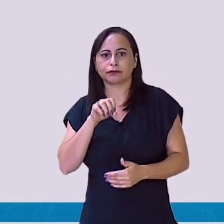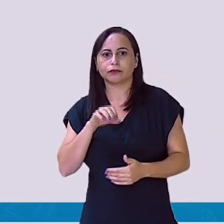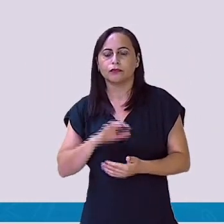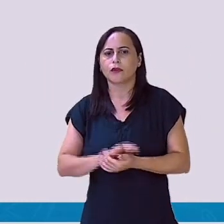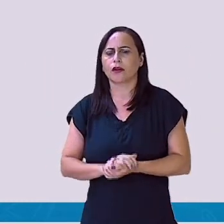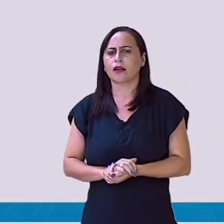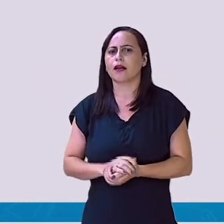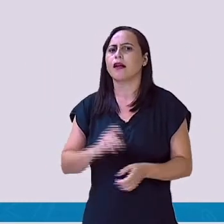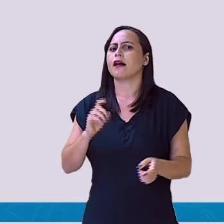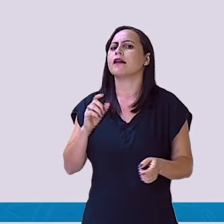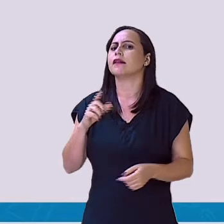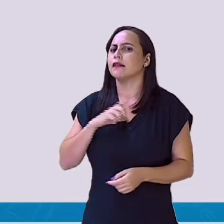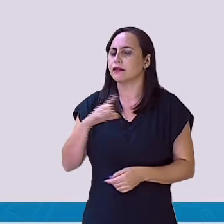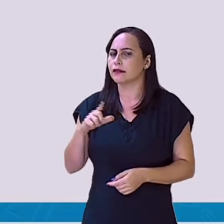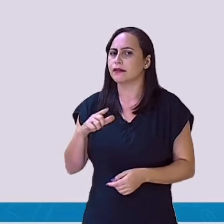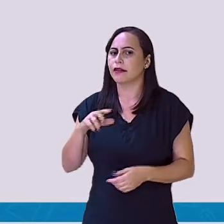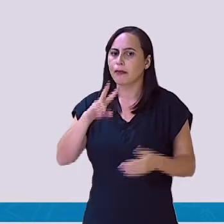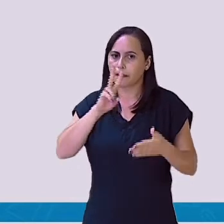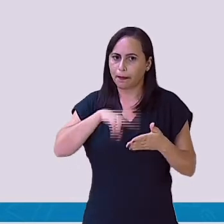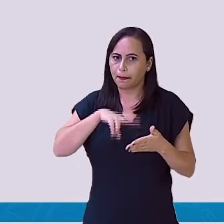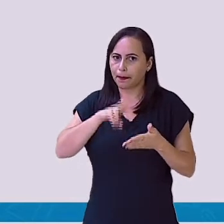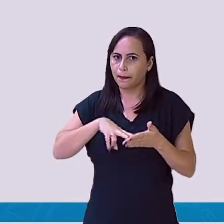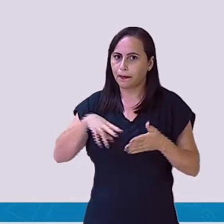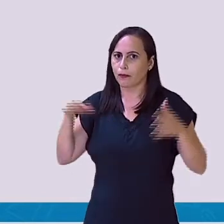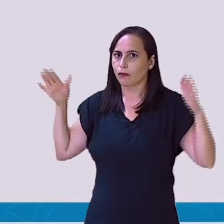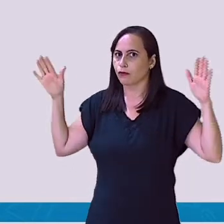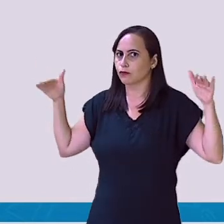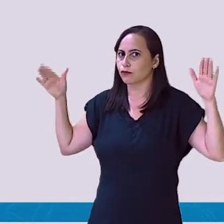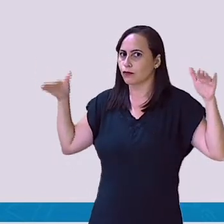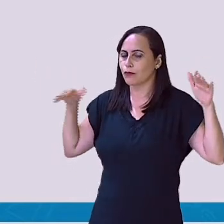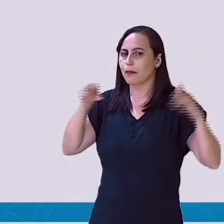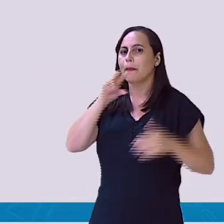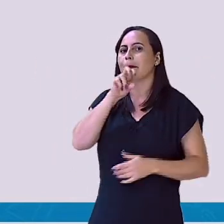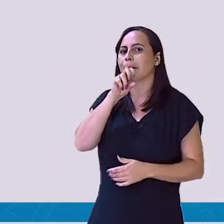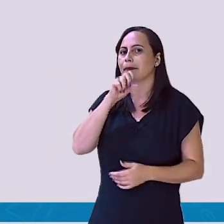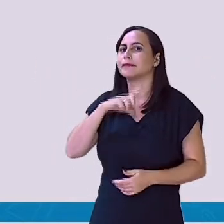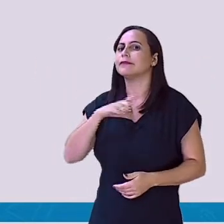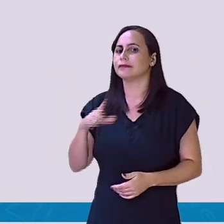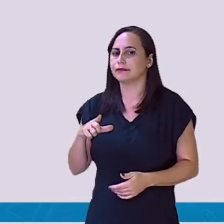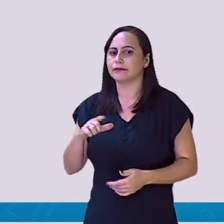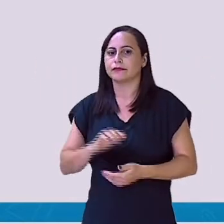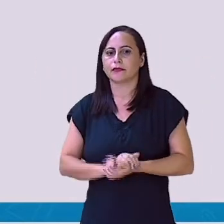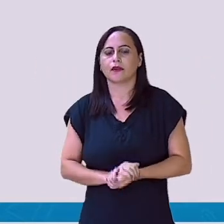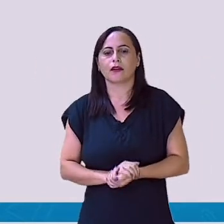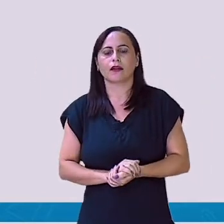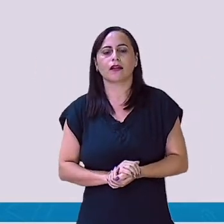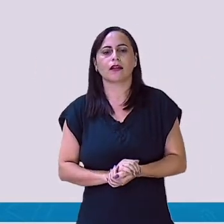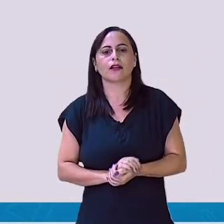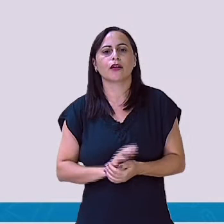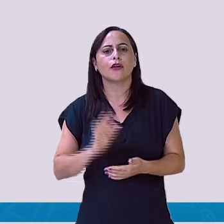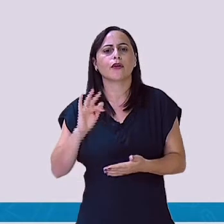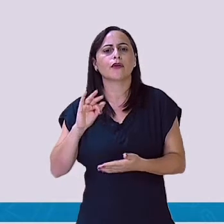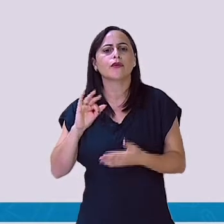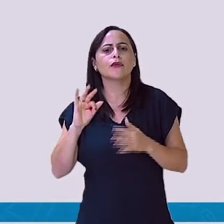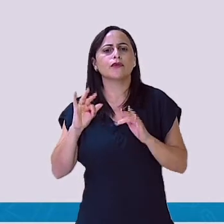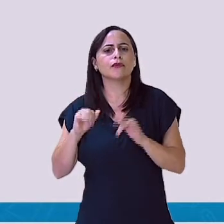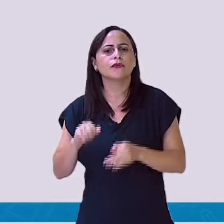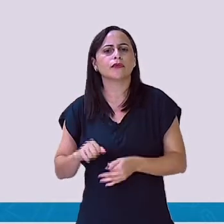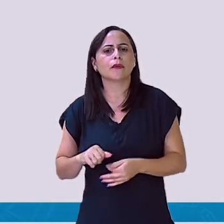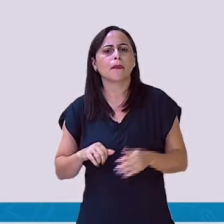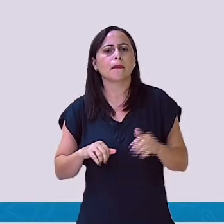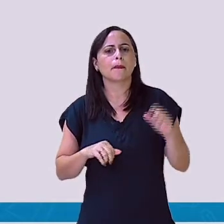em leitura, voou e papagaio. E a última opção,